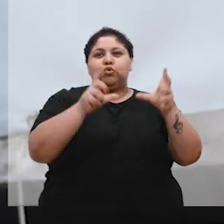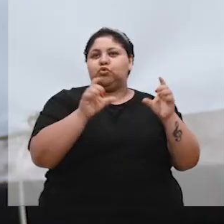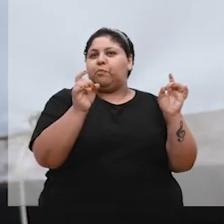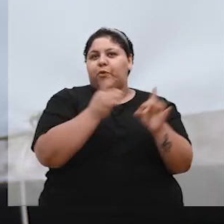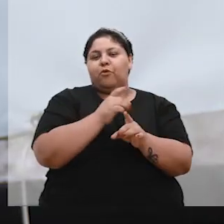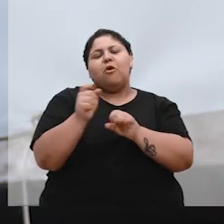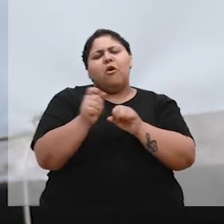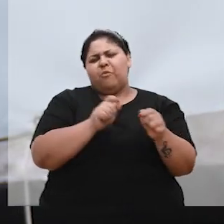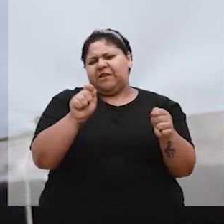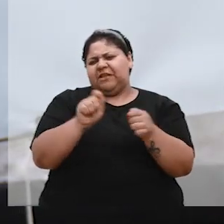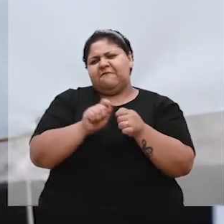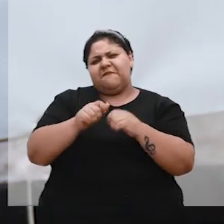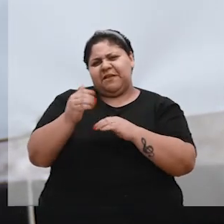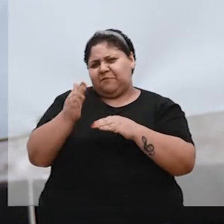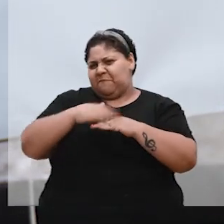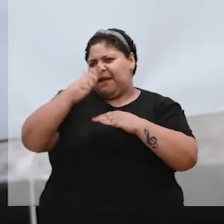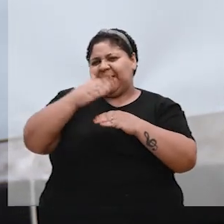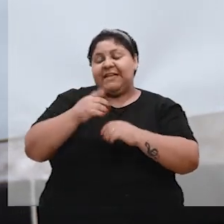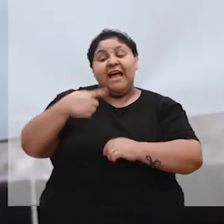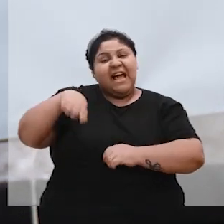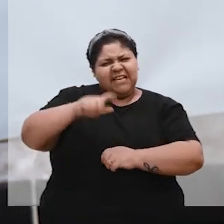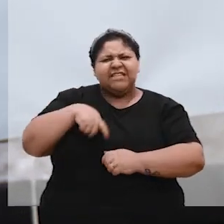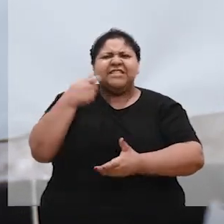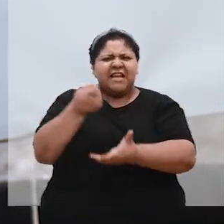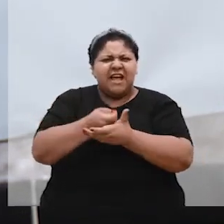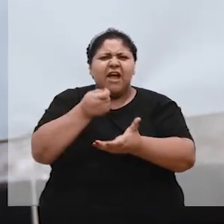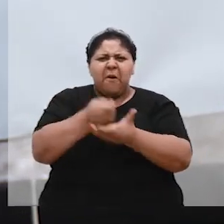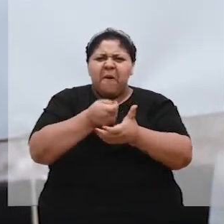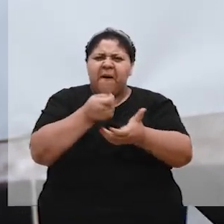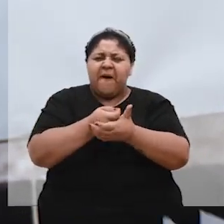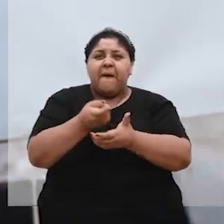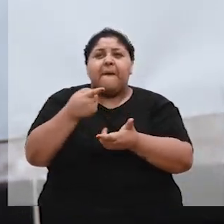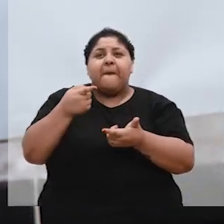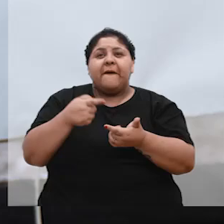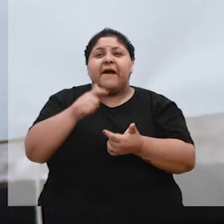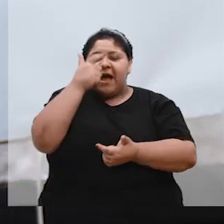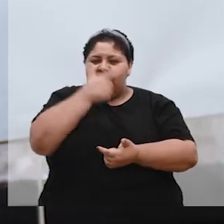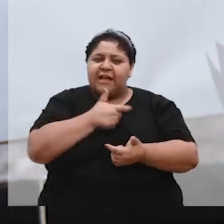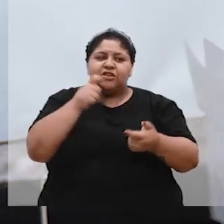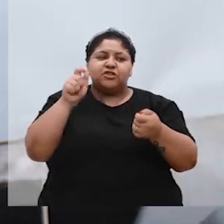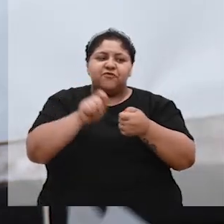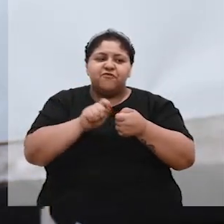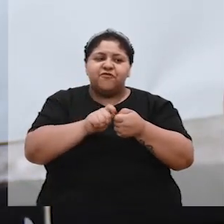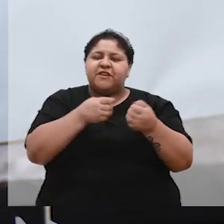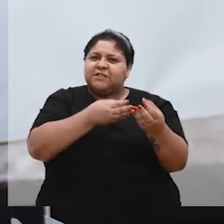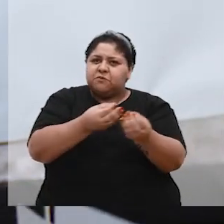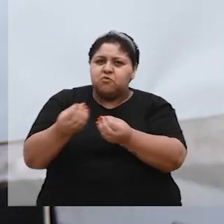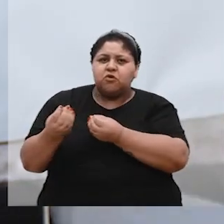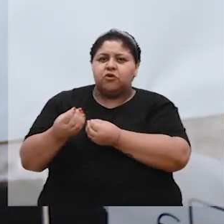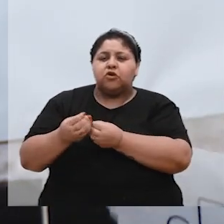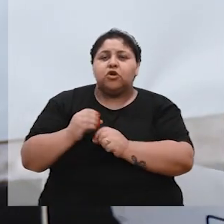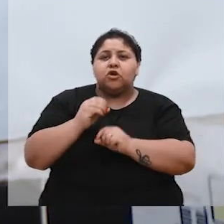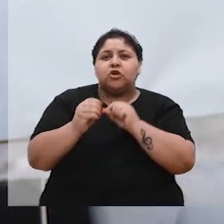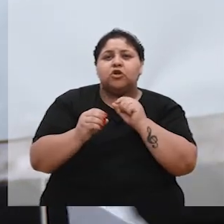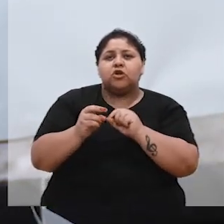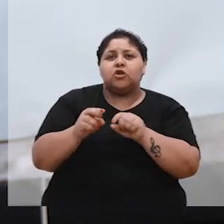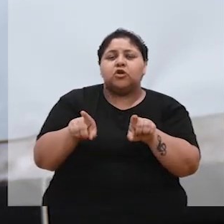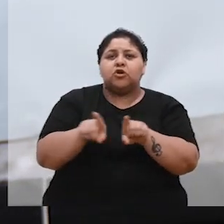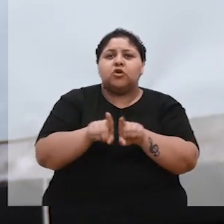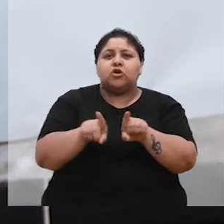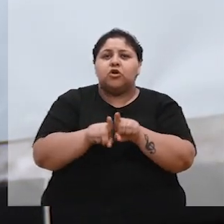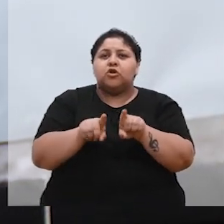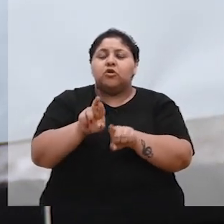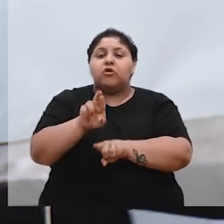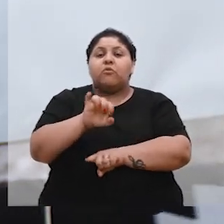Não, eu podia ter feito mais. Porque a gente é muito exigente, Frei Jaime, mas não, acho que fez muito. E Rejane, como foi